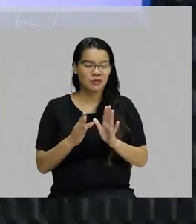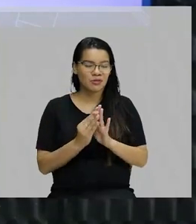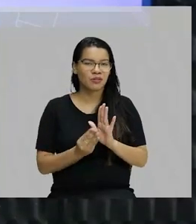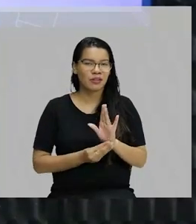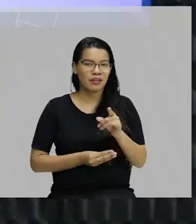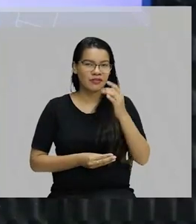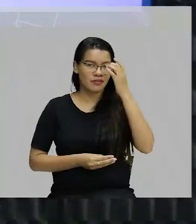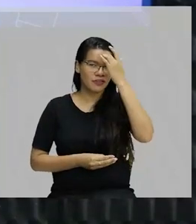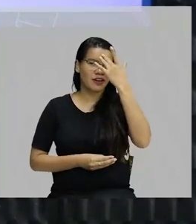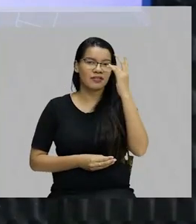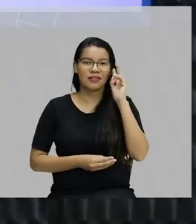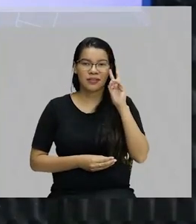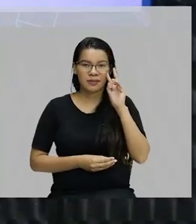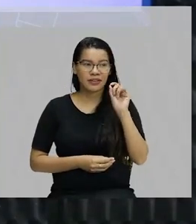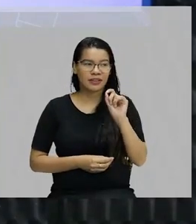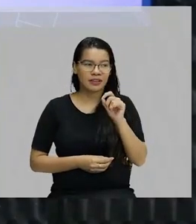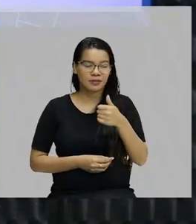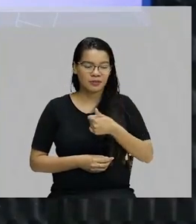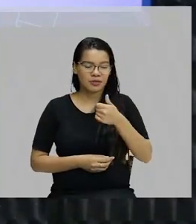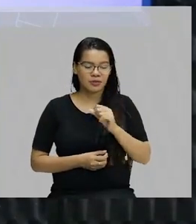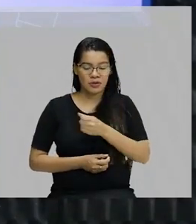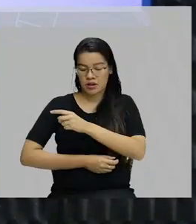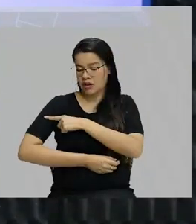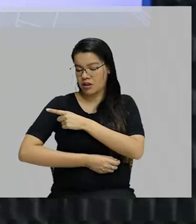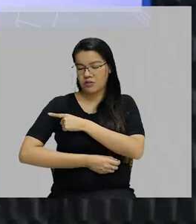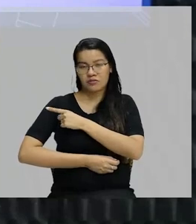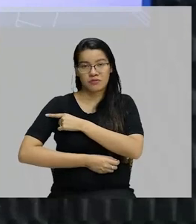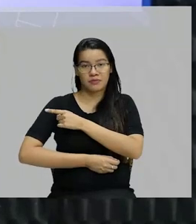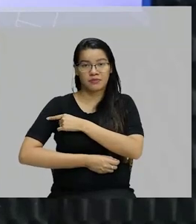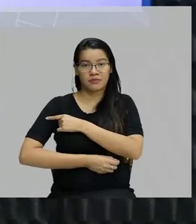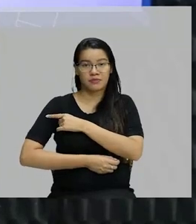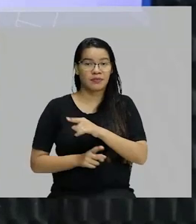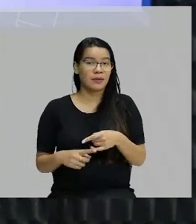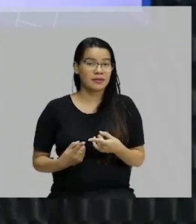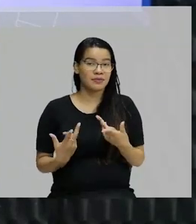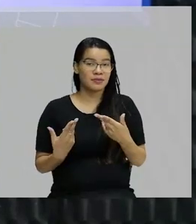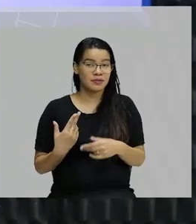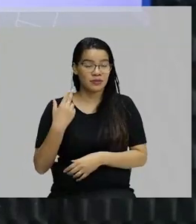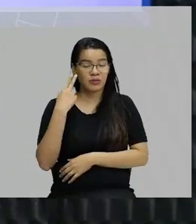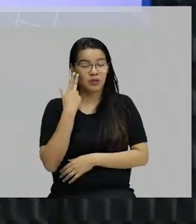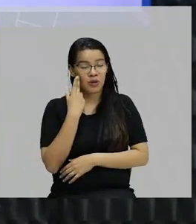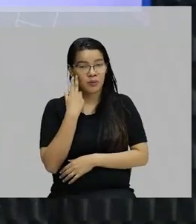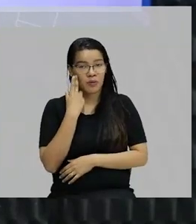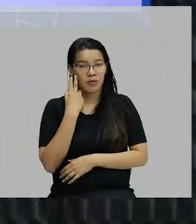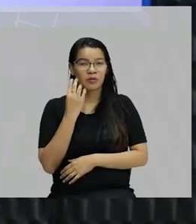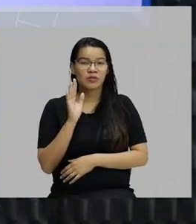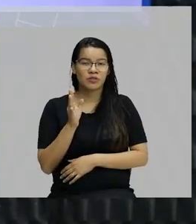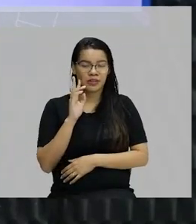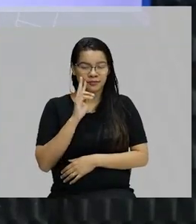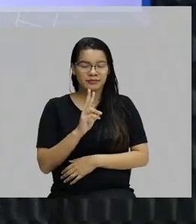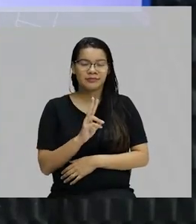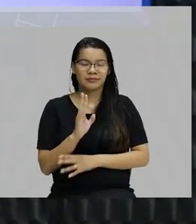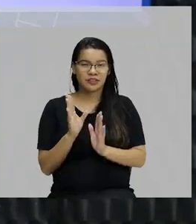Lembrando que é o conteúdo do primeiro ano do Ensino Médio Mas apesar de ser muito é comum de já nos acompanhar desde o ensino